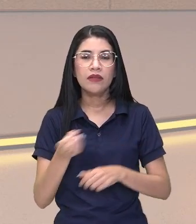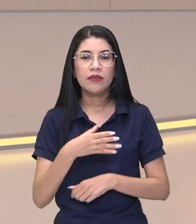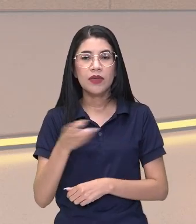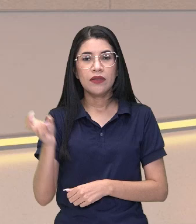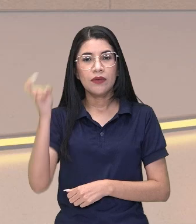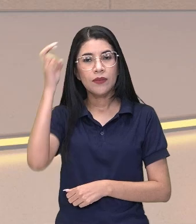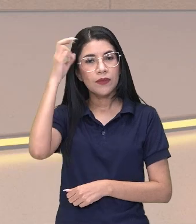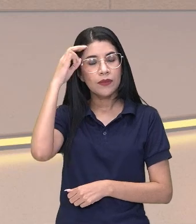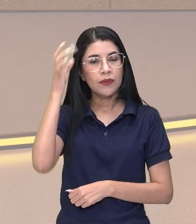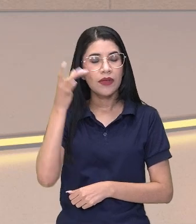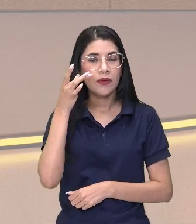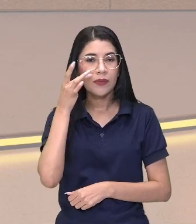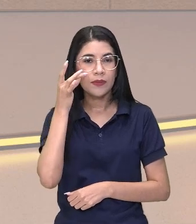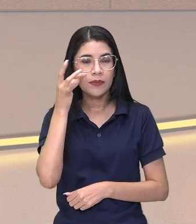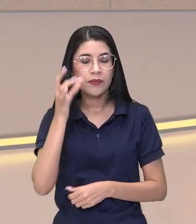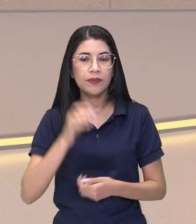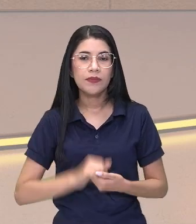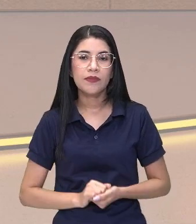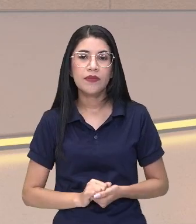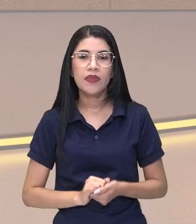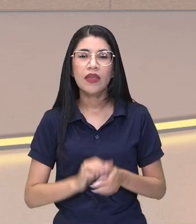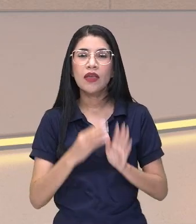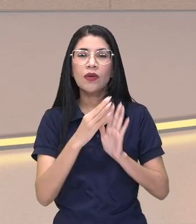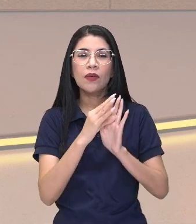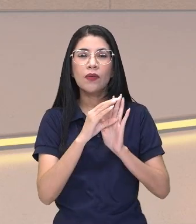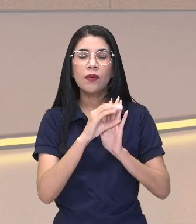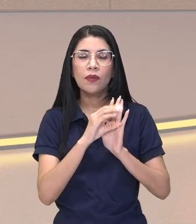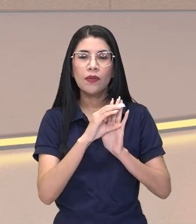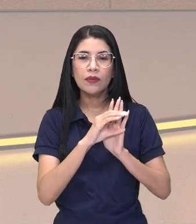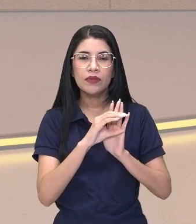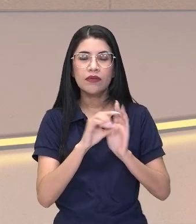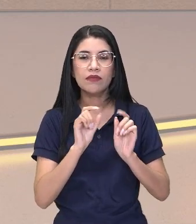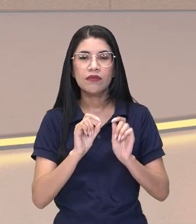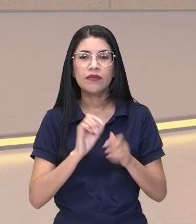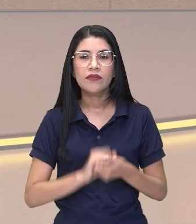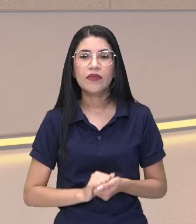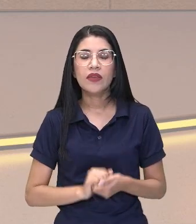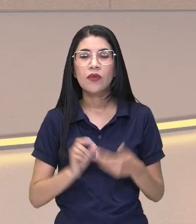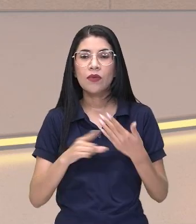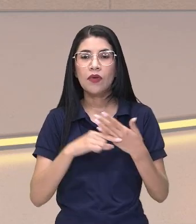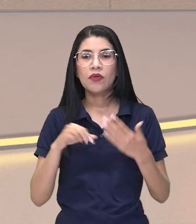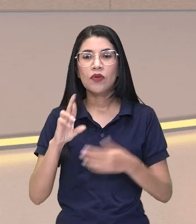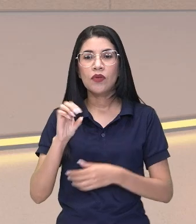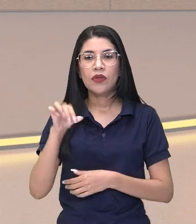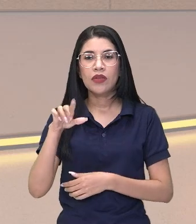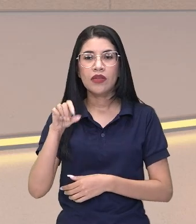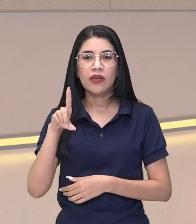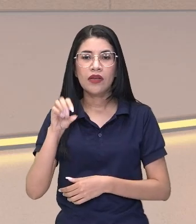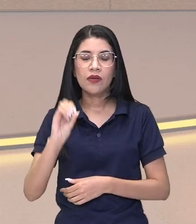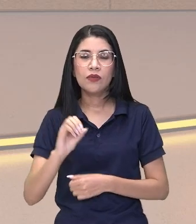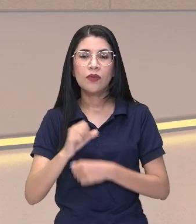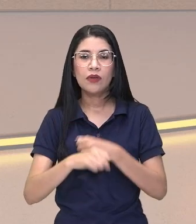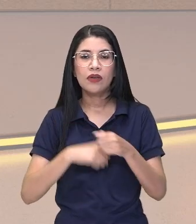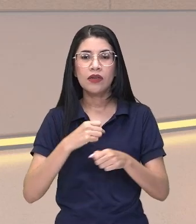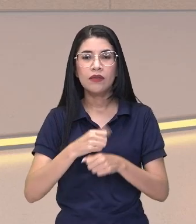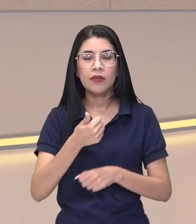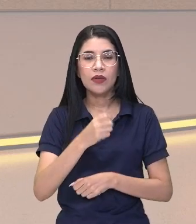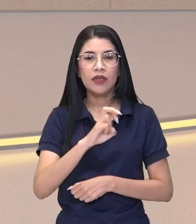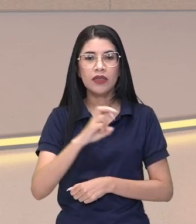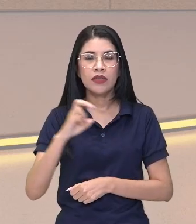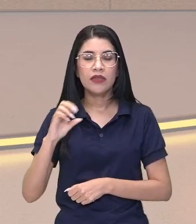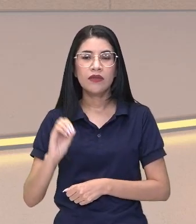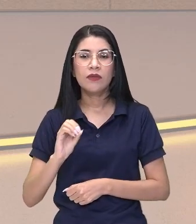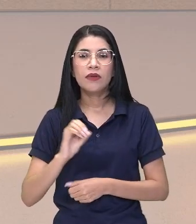cultural e humanismo. Definição. Segundo então Ronaldo Weinfeld, em 1550, Giorgio